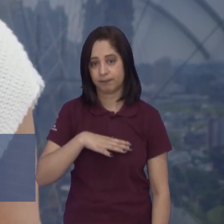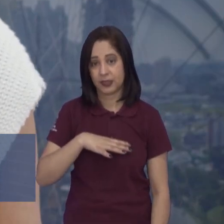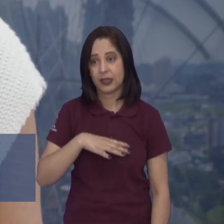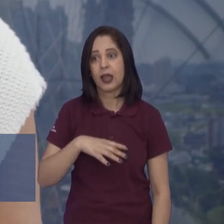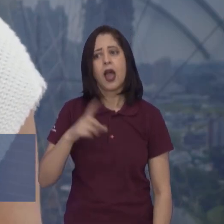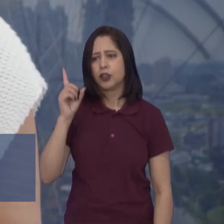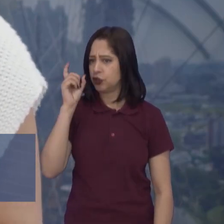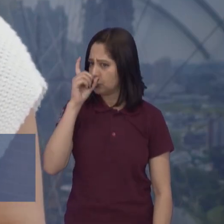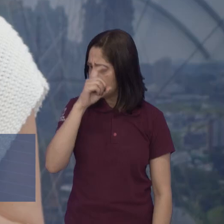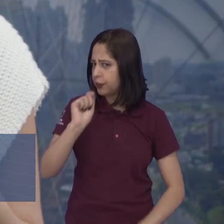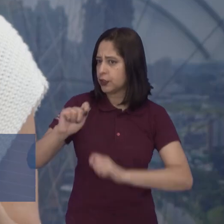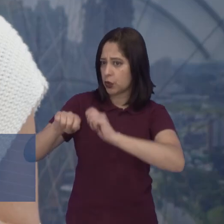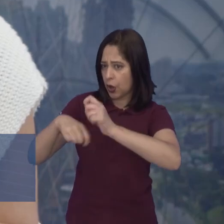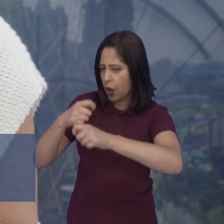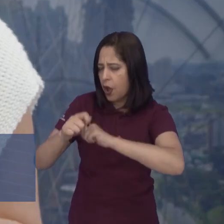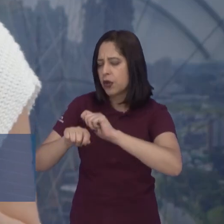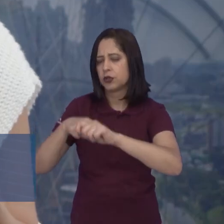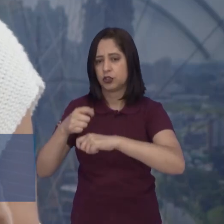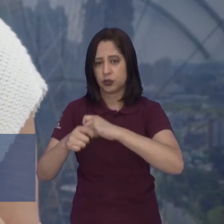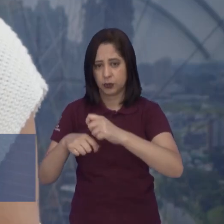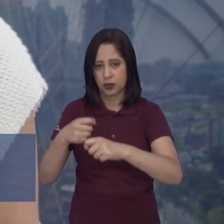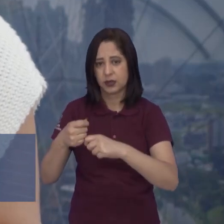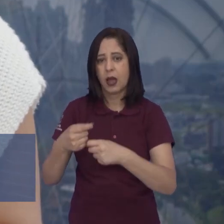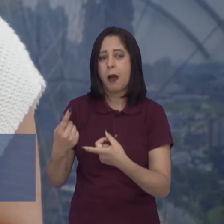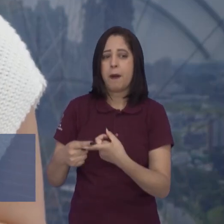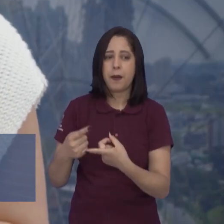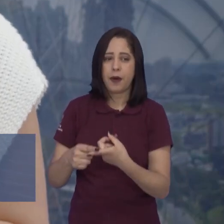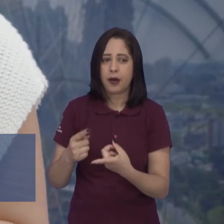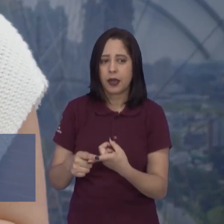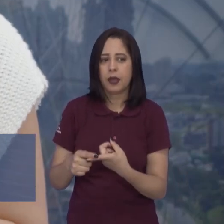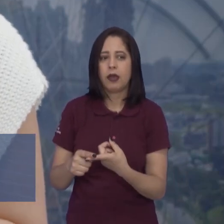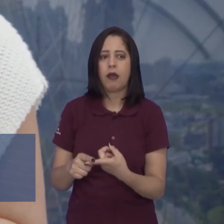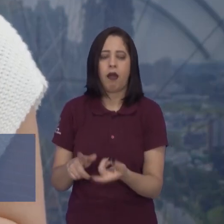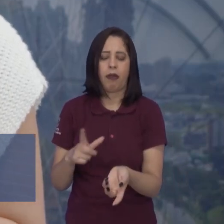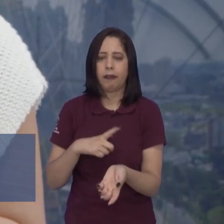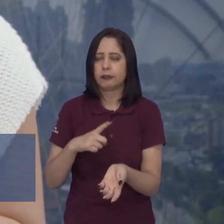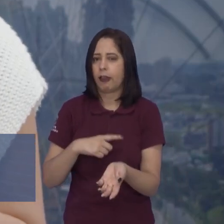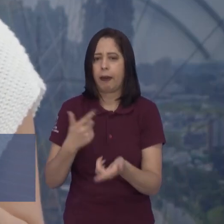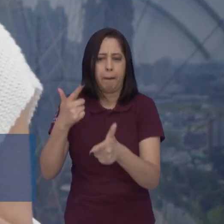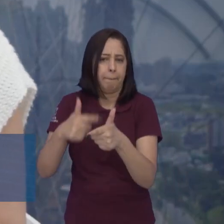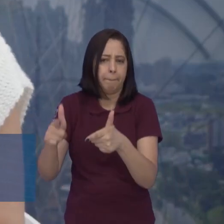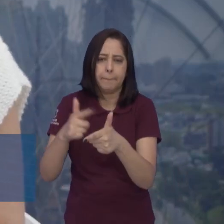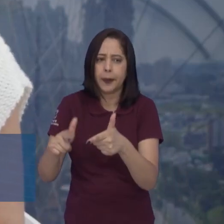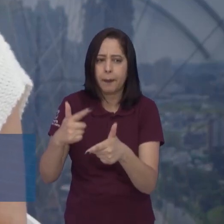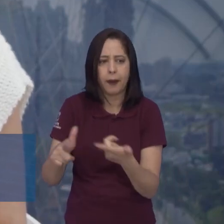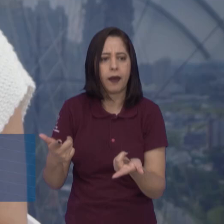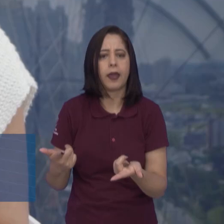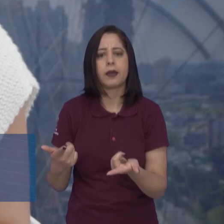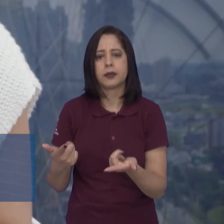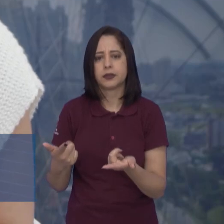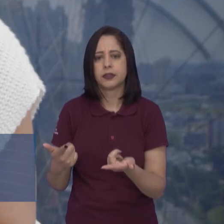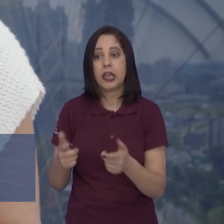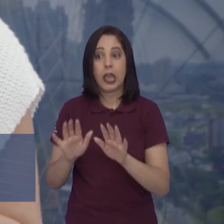mais difícil, porque é isso, você cria os pêndulos, você cria esses serviços